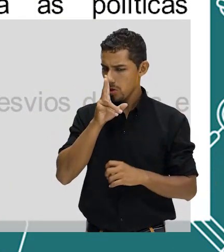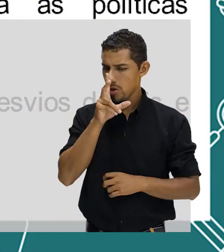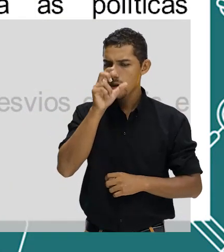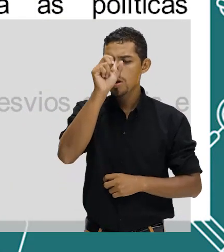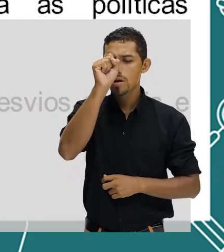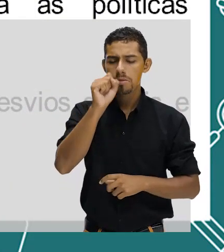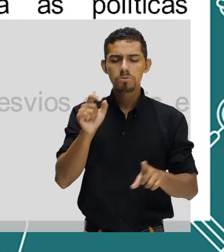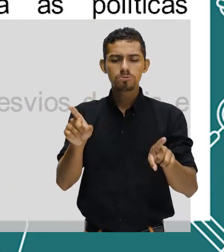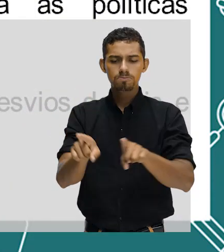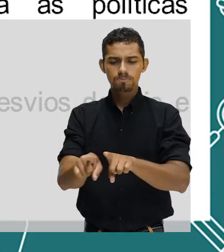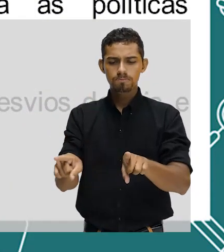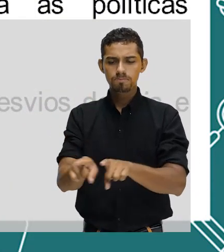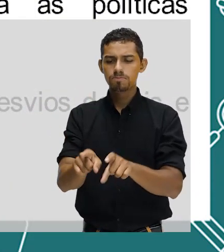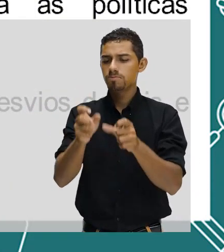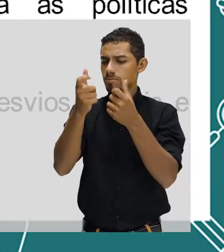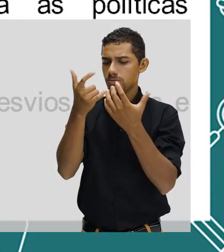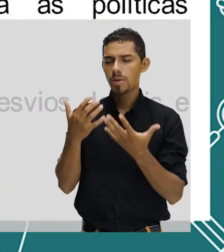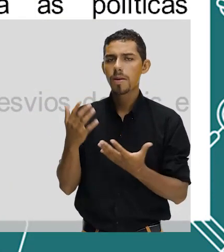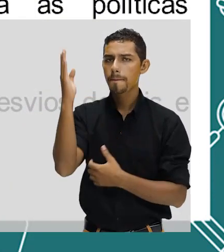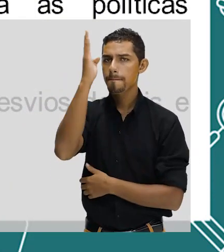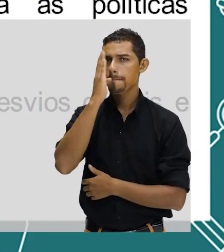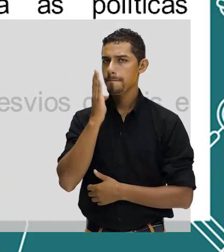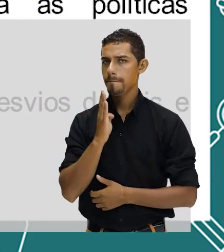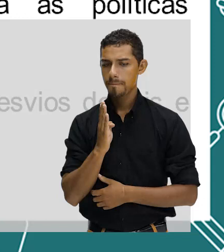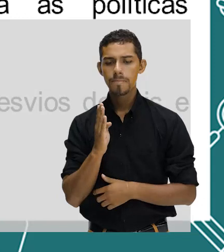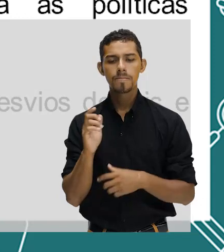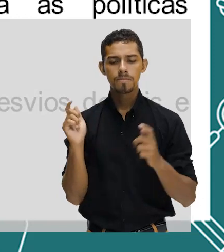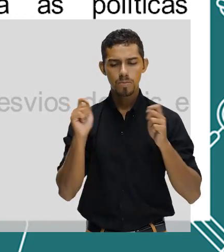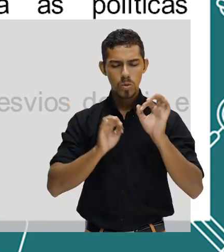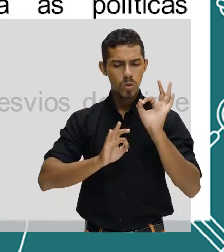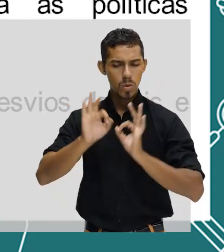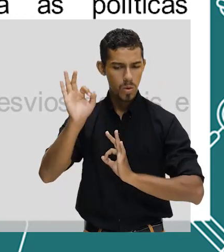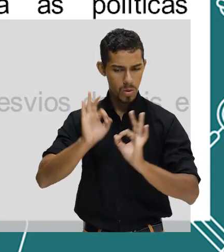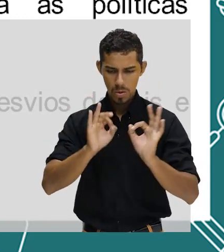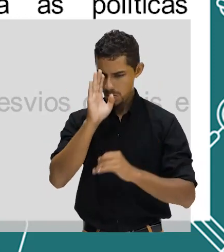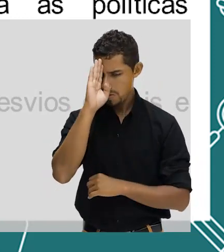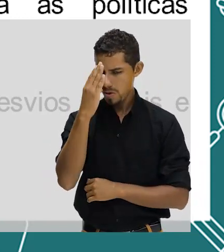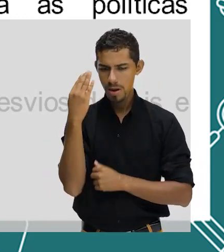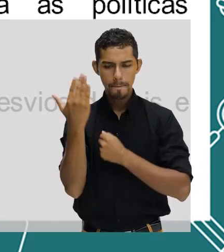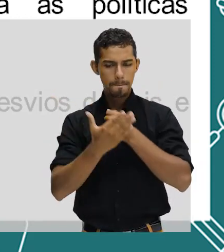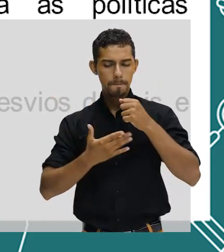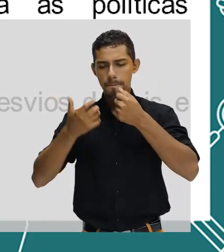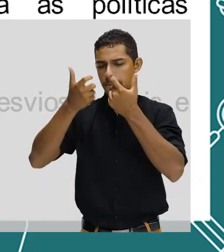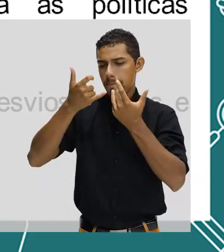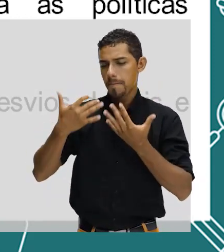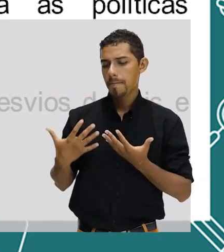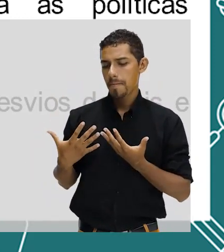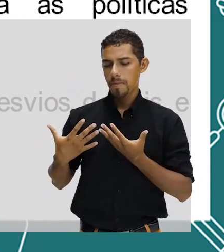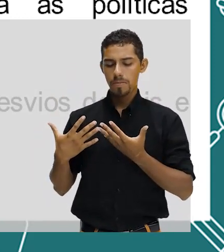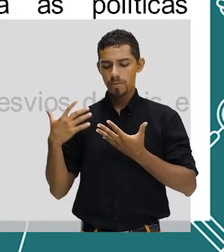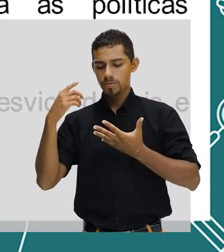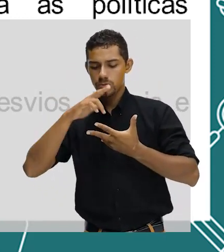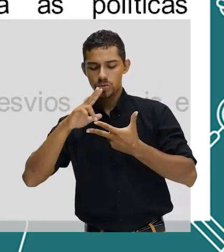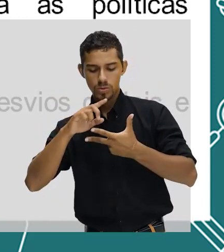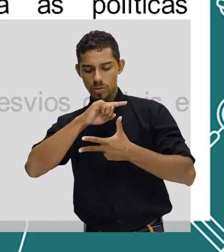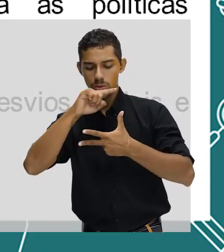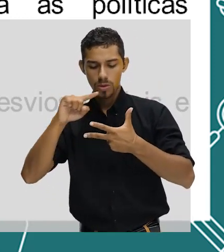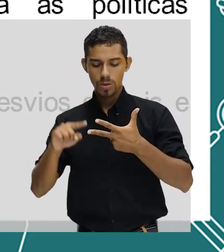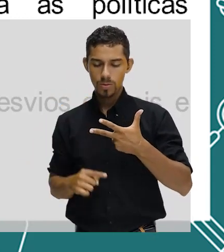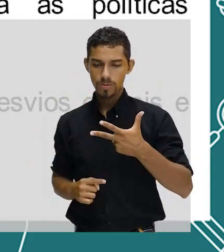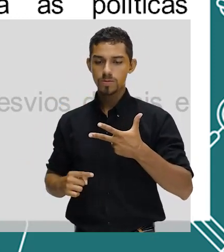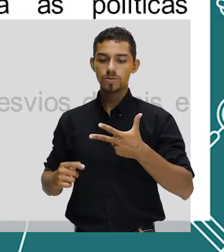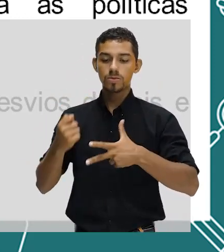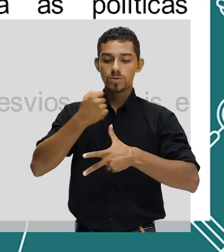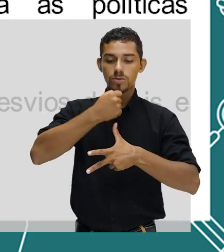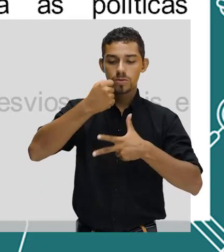poderes, tá certo? Que o nosso país ele é organizado. Ele é organizado sobre um princípio básico de poderes independentes e harmônicos entre si. O